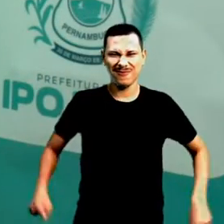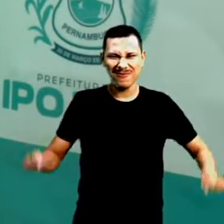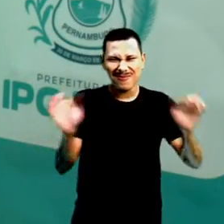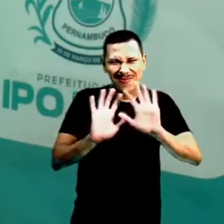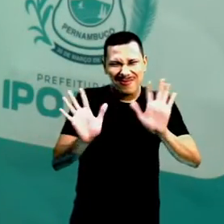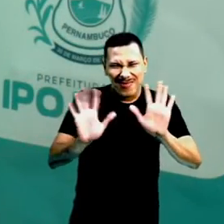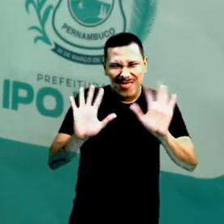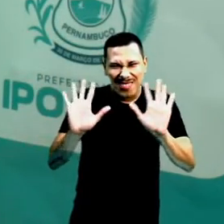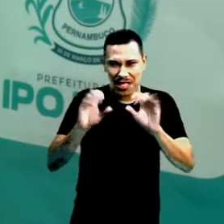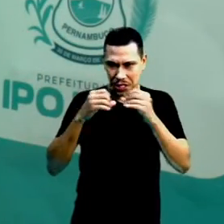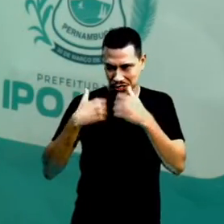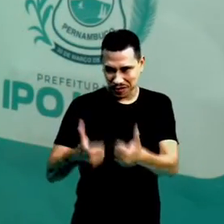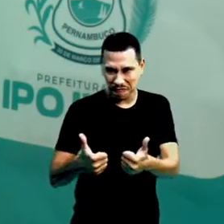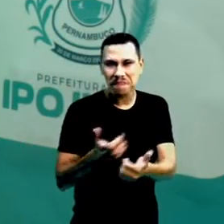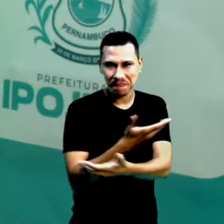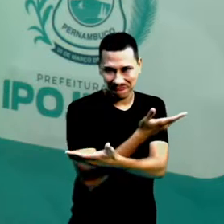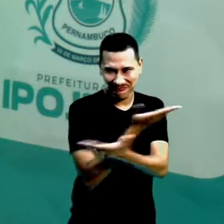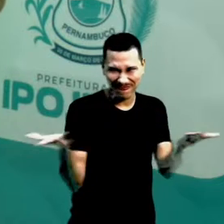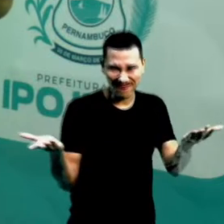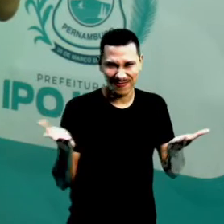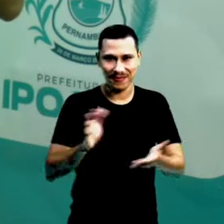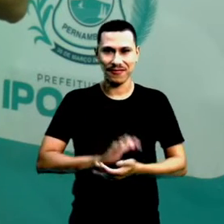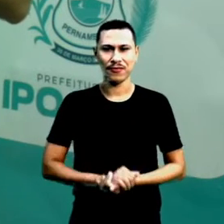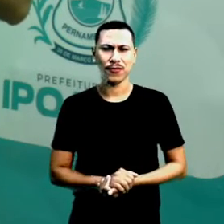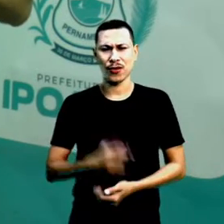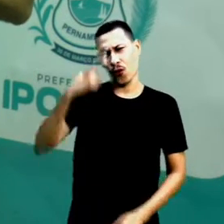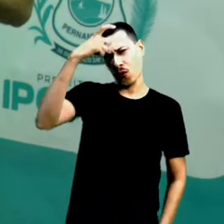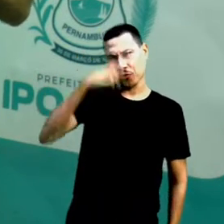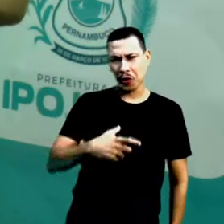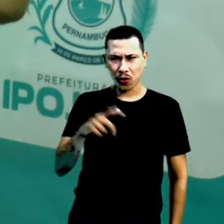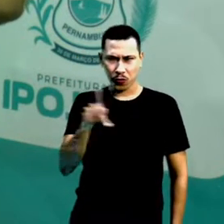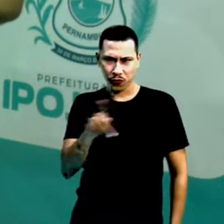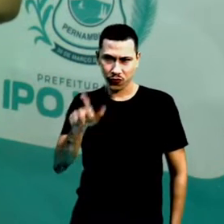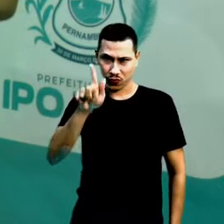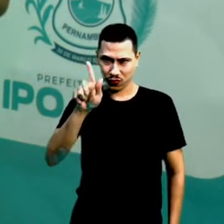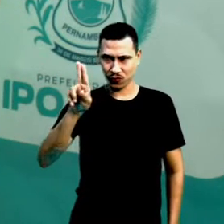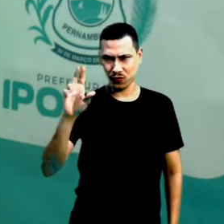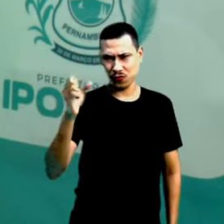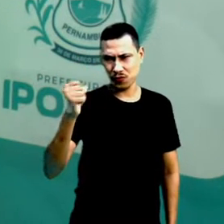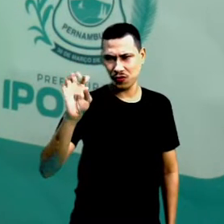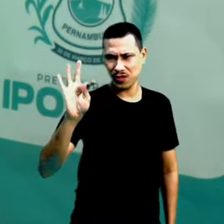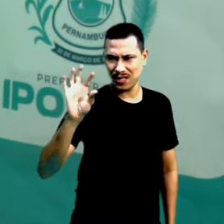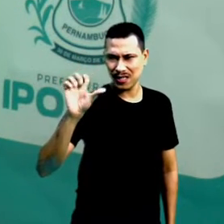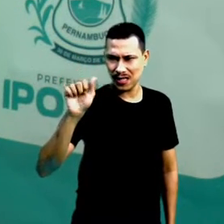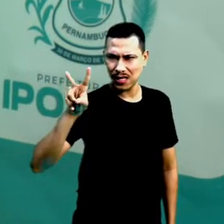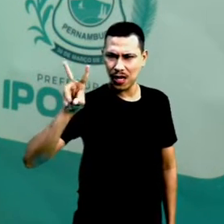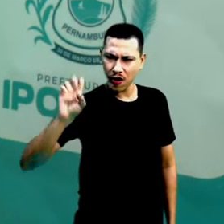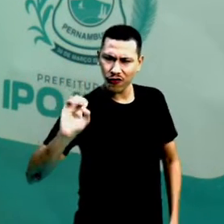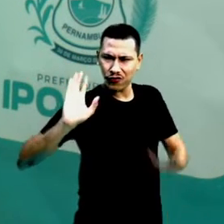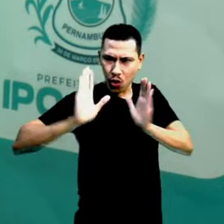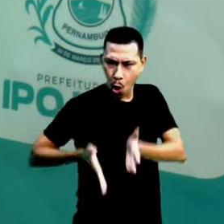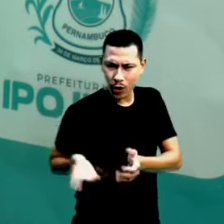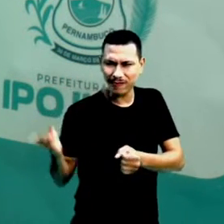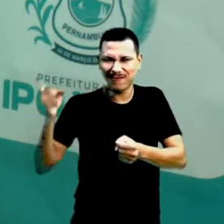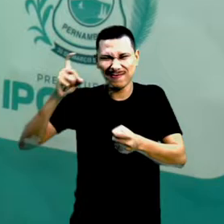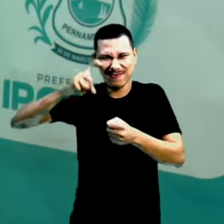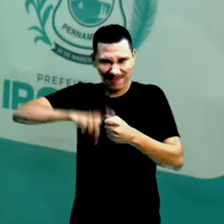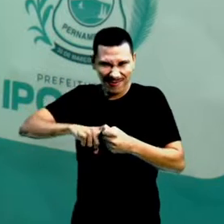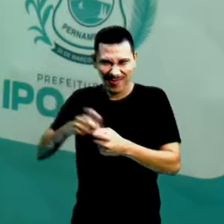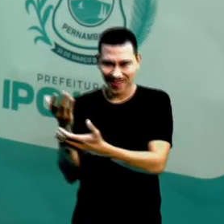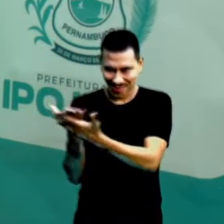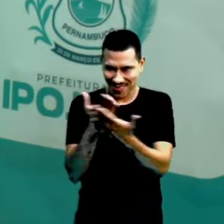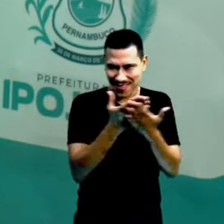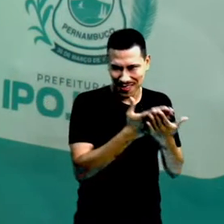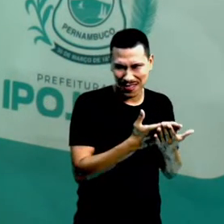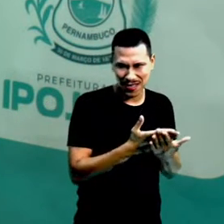Olá, jovens! Como é que estão vocês? Aqui é o professor Gustavo falando e hoje nós vamos retomar então com